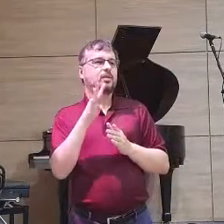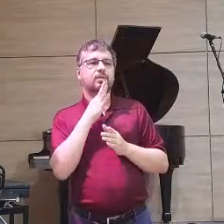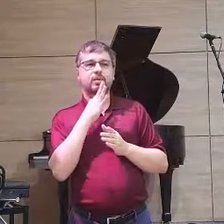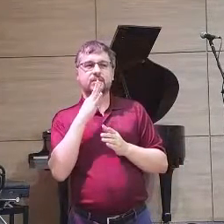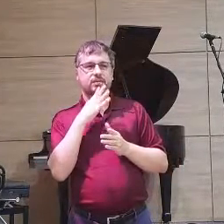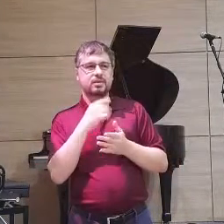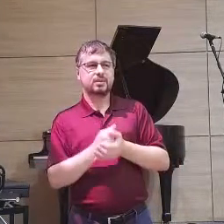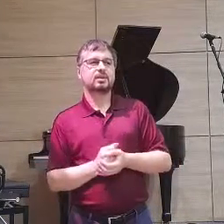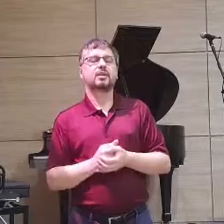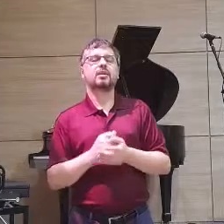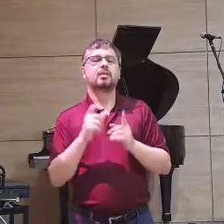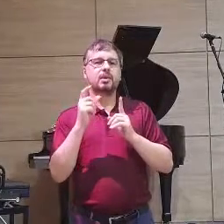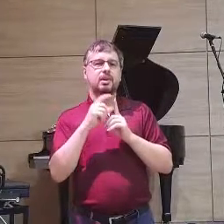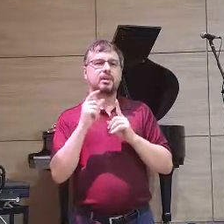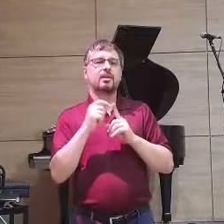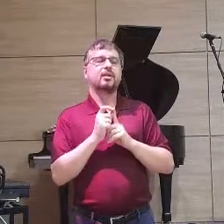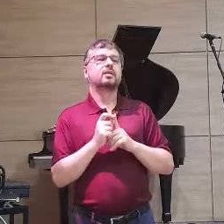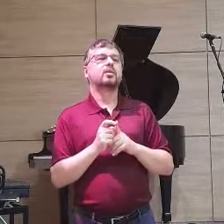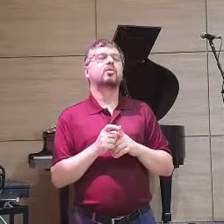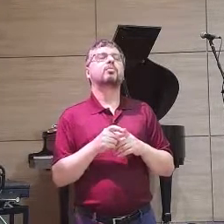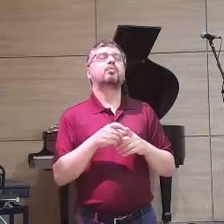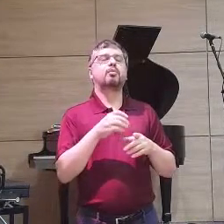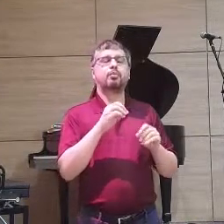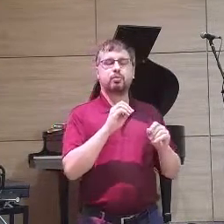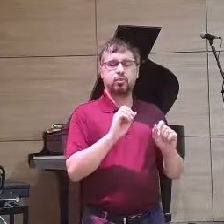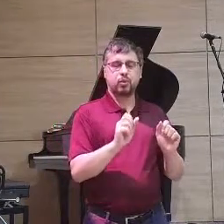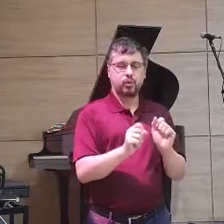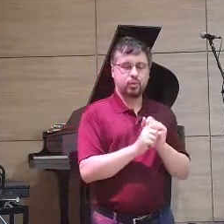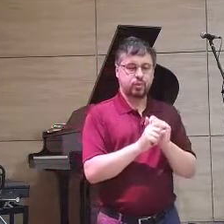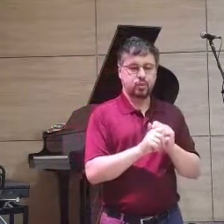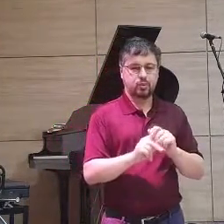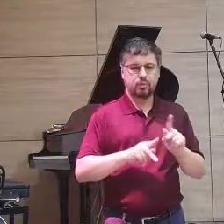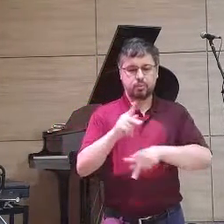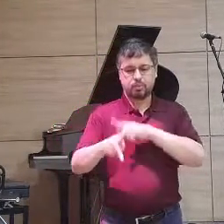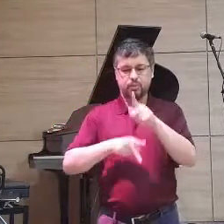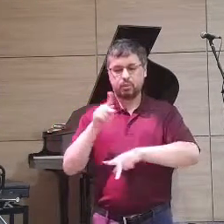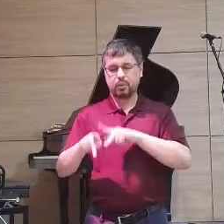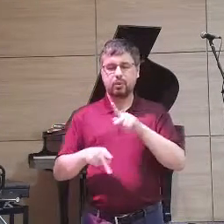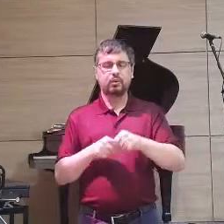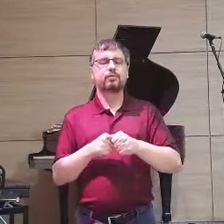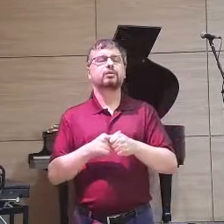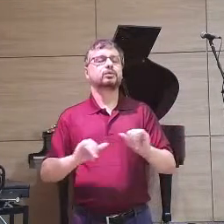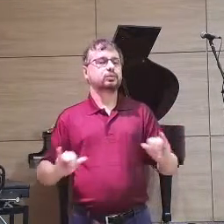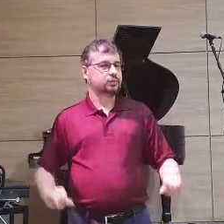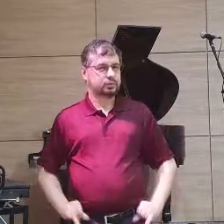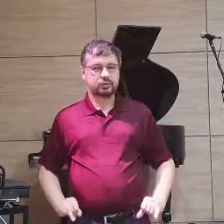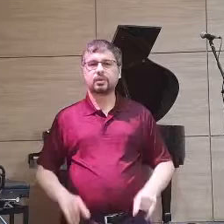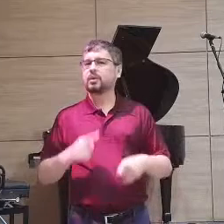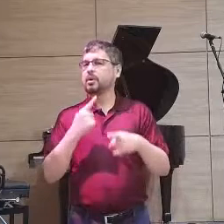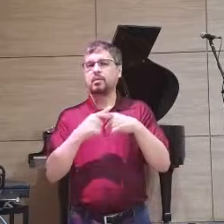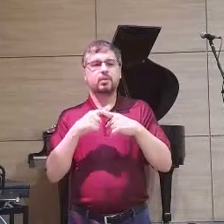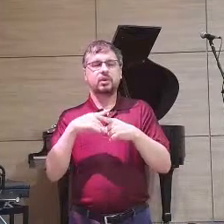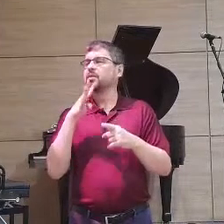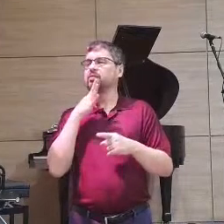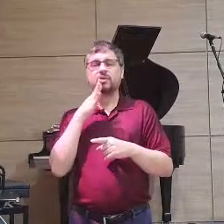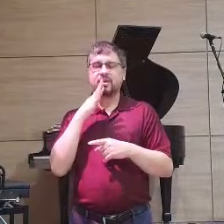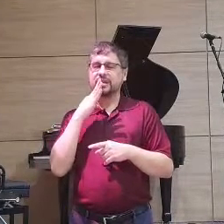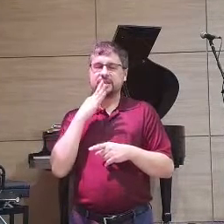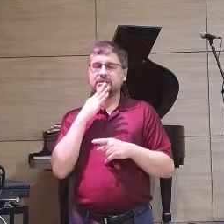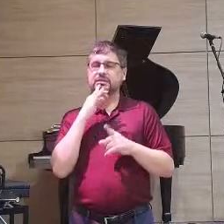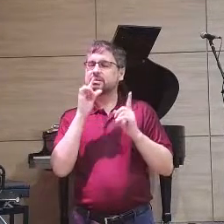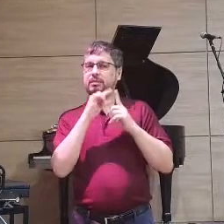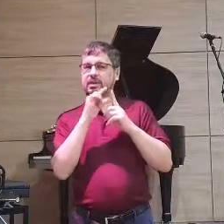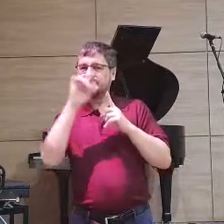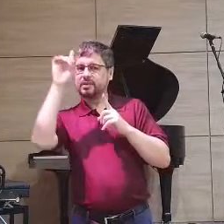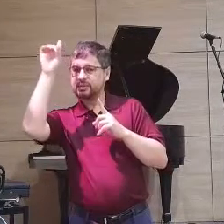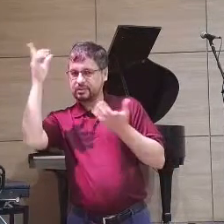Oséias Capítulo 4 Versículo 6 diz que o povo perece por que não conhece a palavra de Deus então eles deram tudo para Esse homem